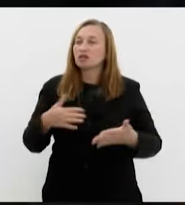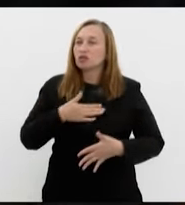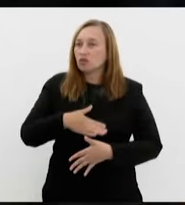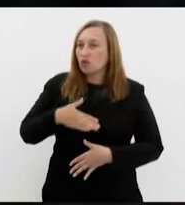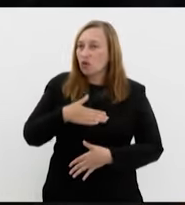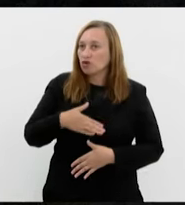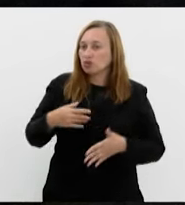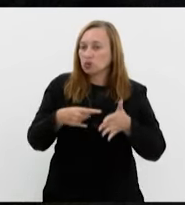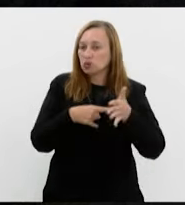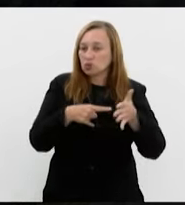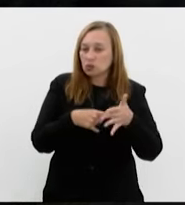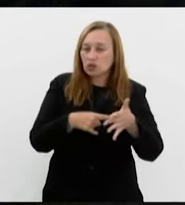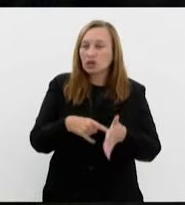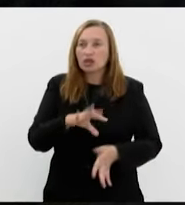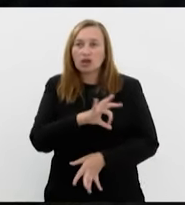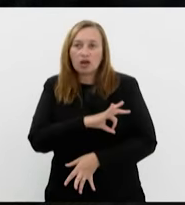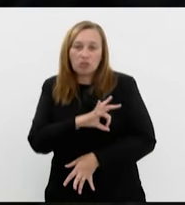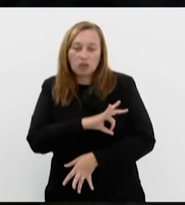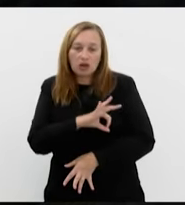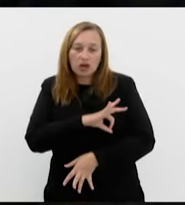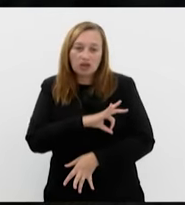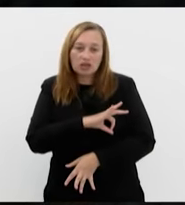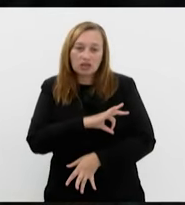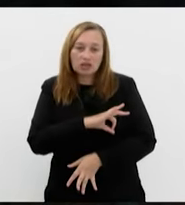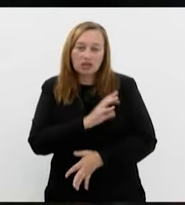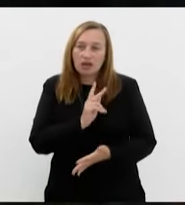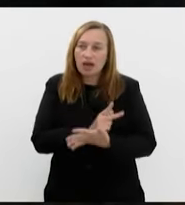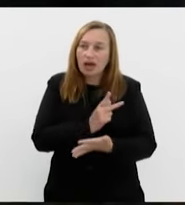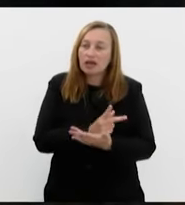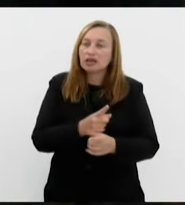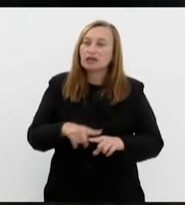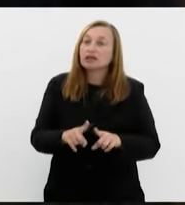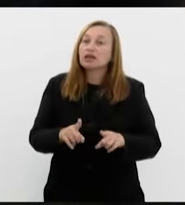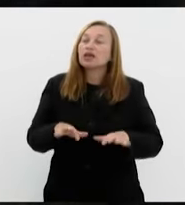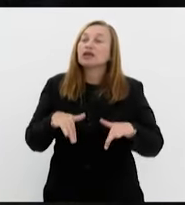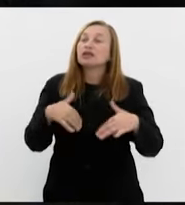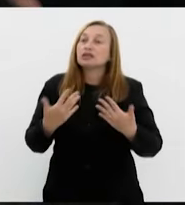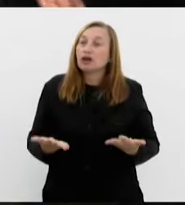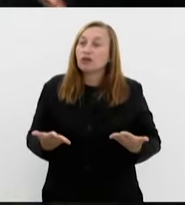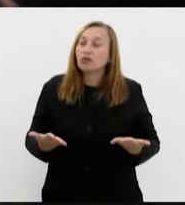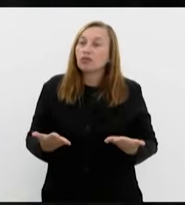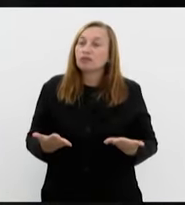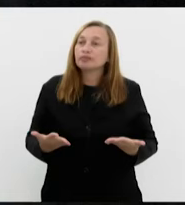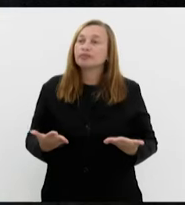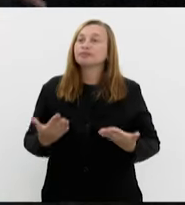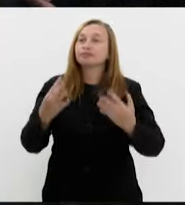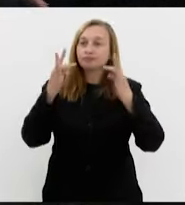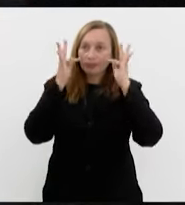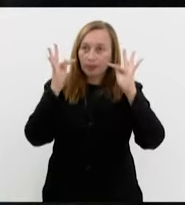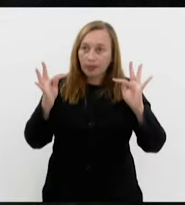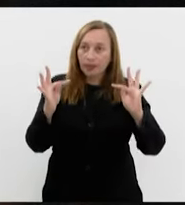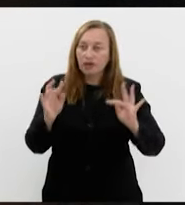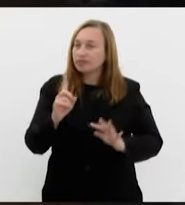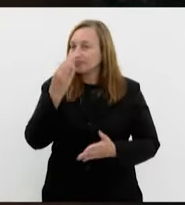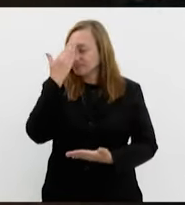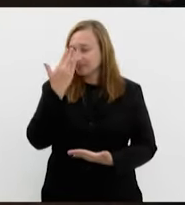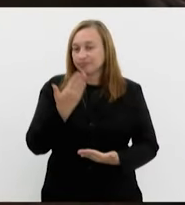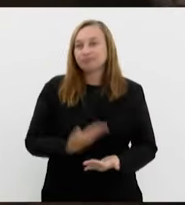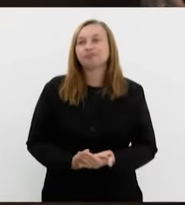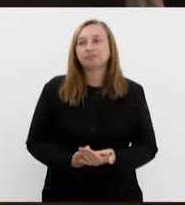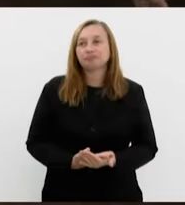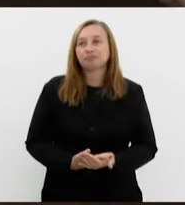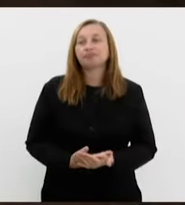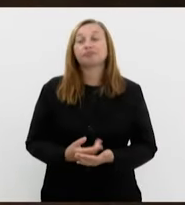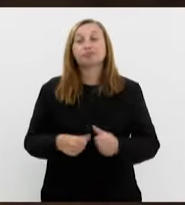que a polícia está enxugando gelo. Então fica aqui o meu testemunho de que eu não acredito nisso.